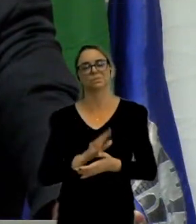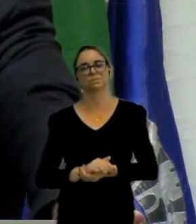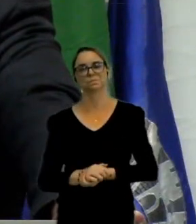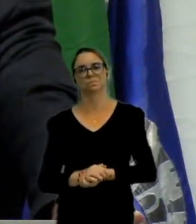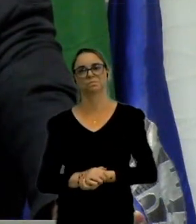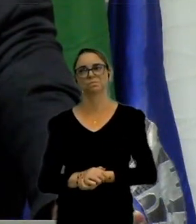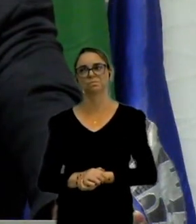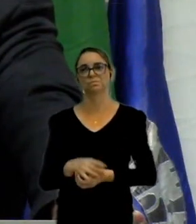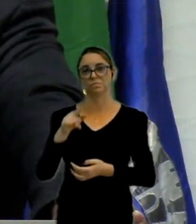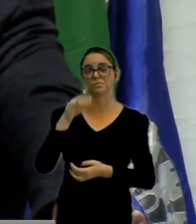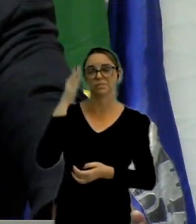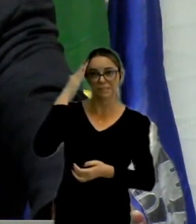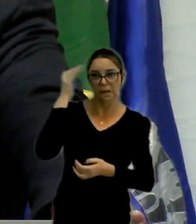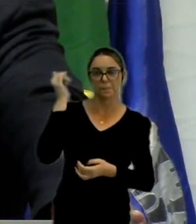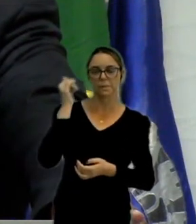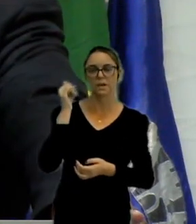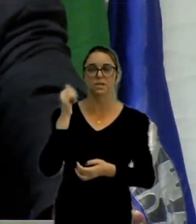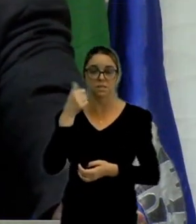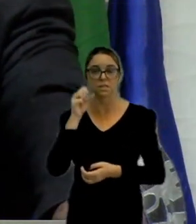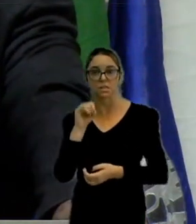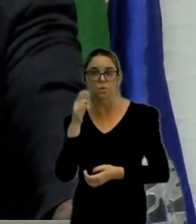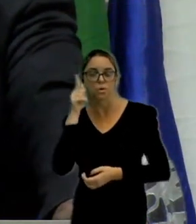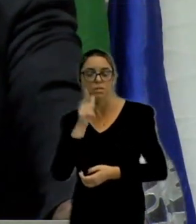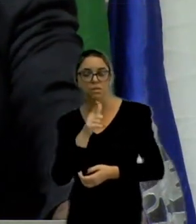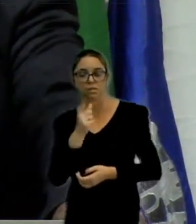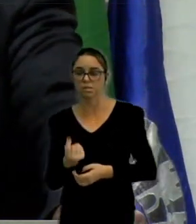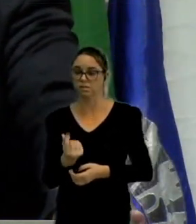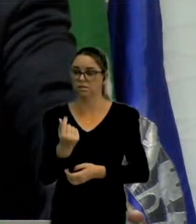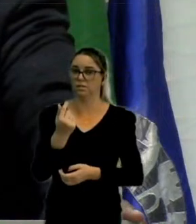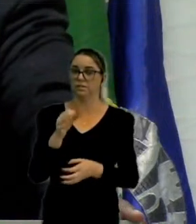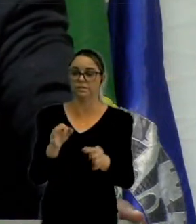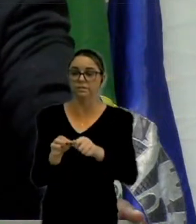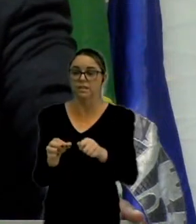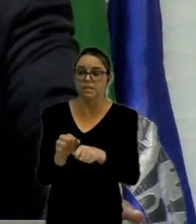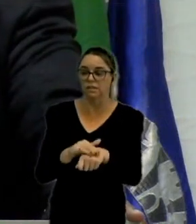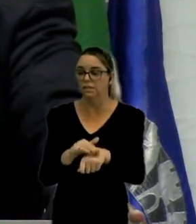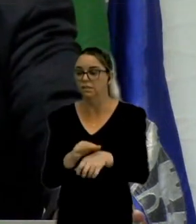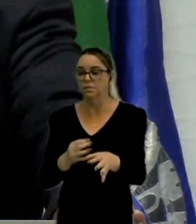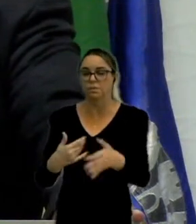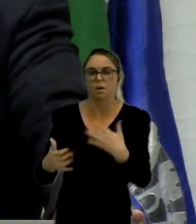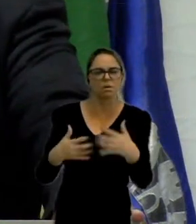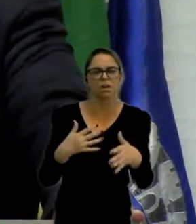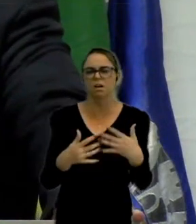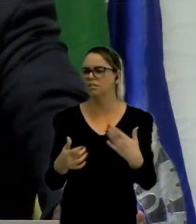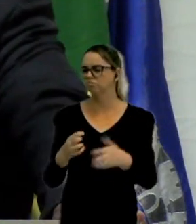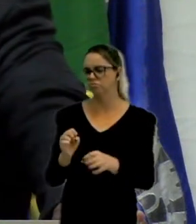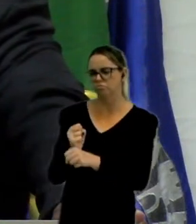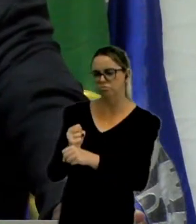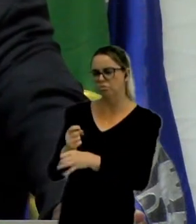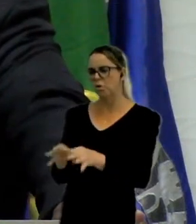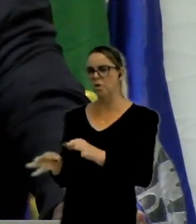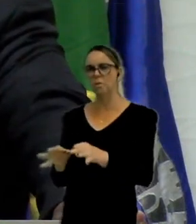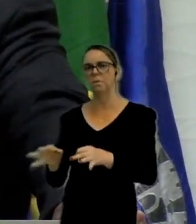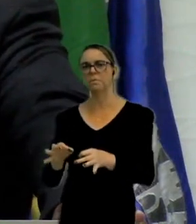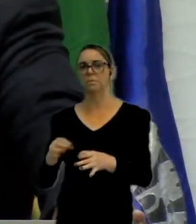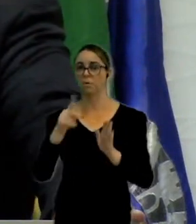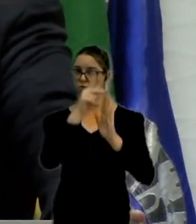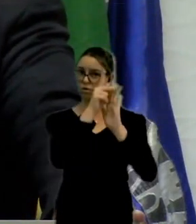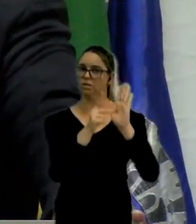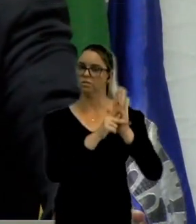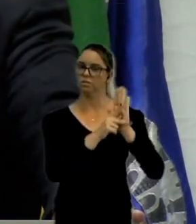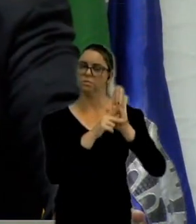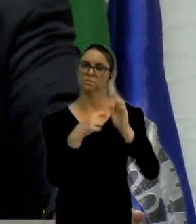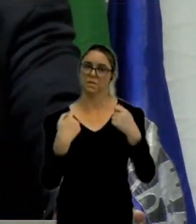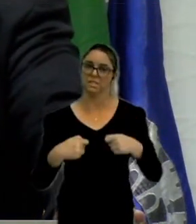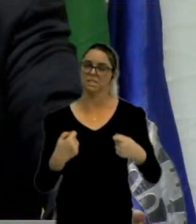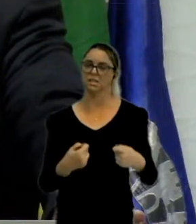E você sabe, para se conseguir o dinheiro para se fazer qualquer obra, primeiro tem que fazer o projeto. Se faz o projeto